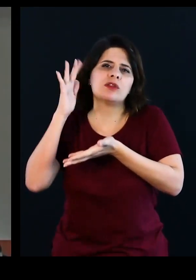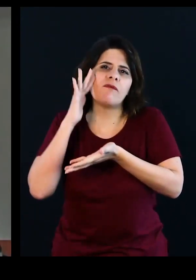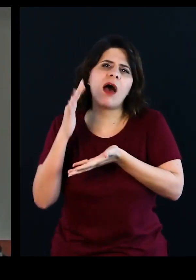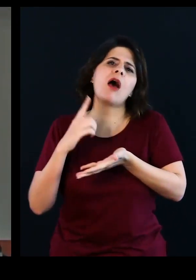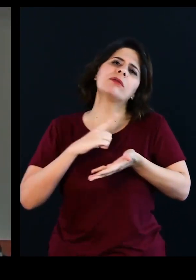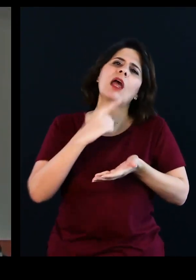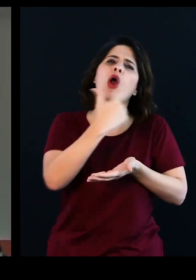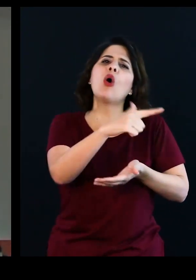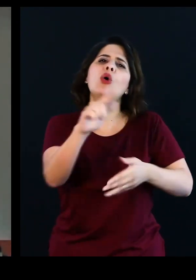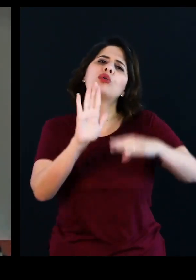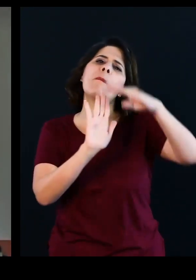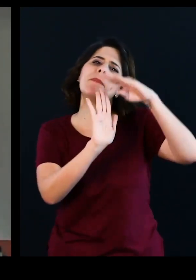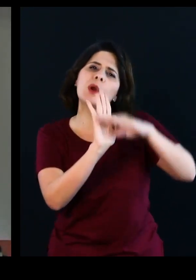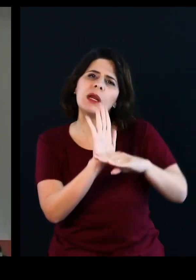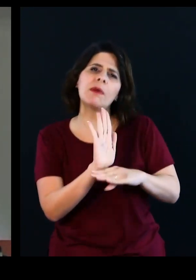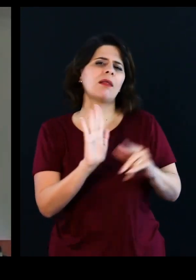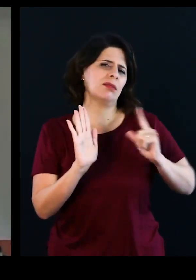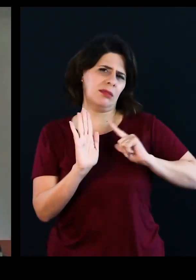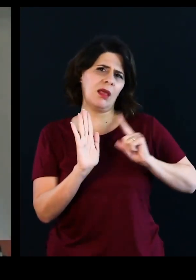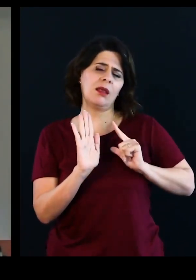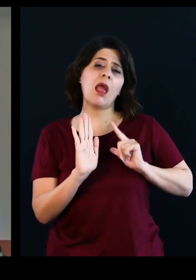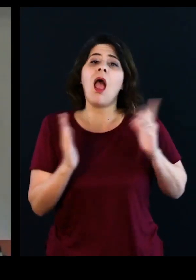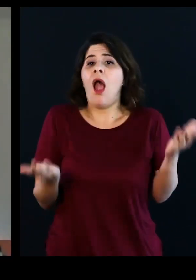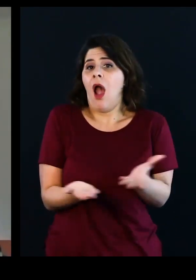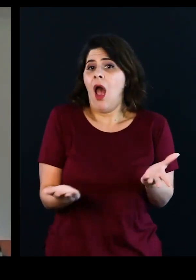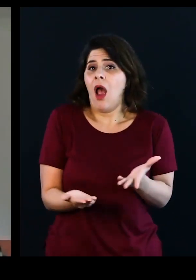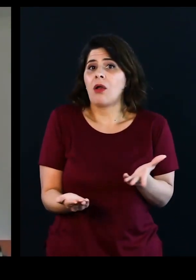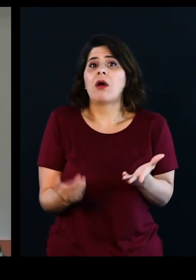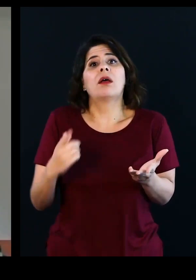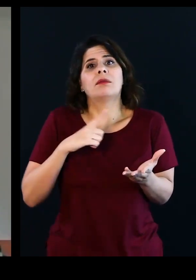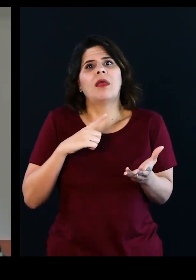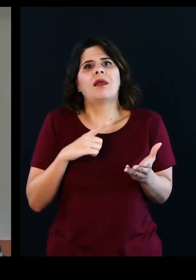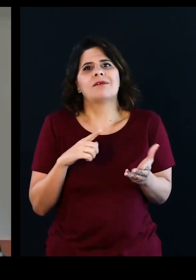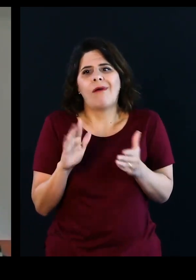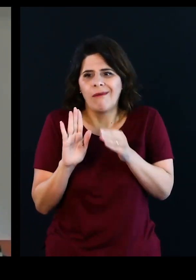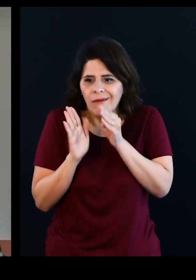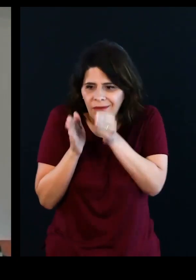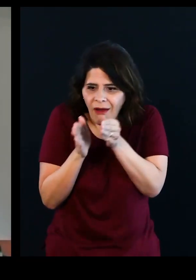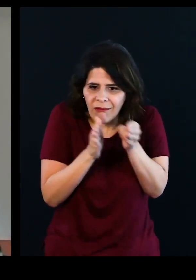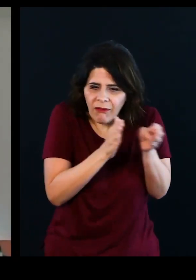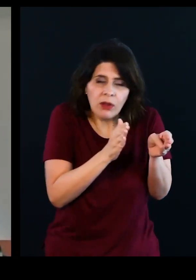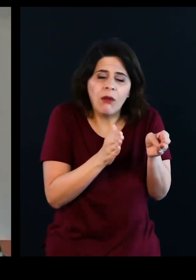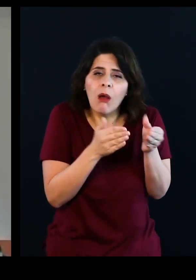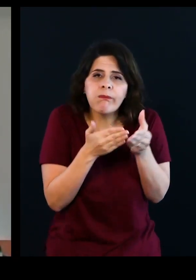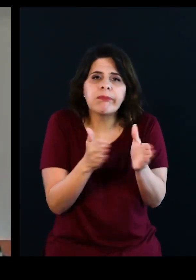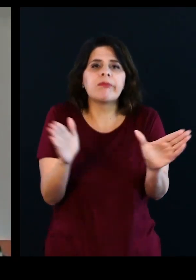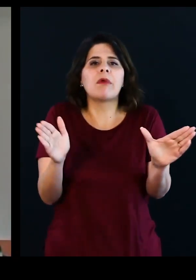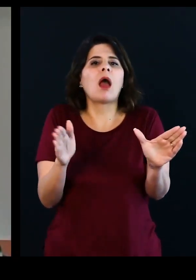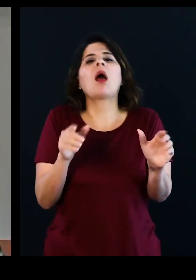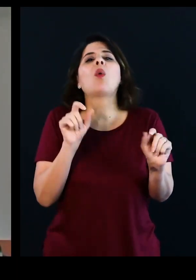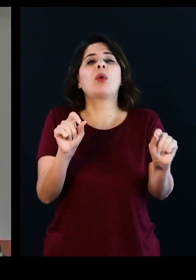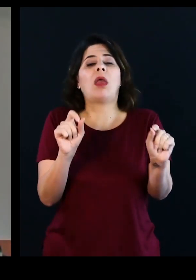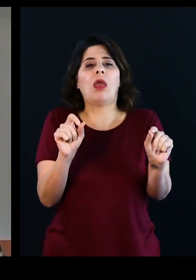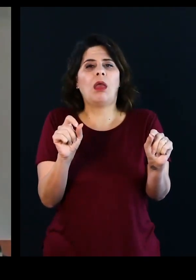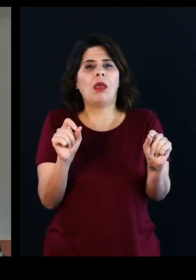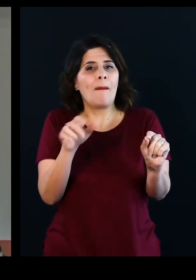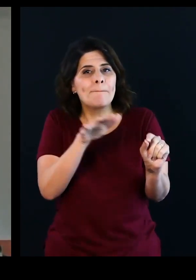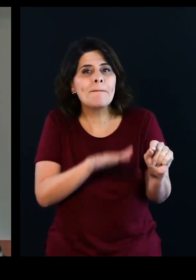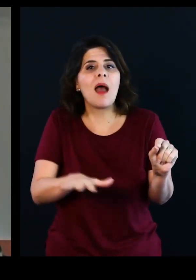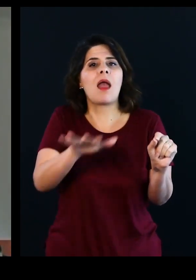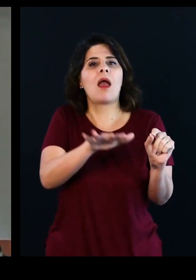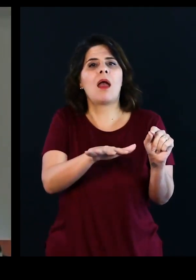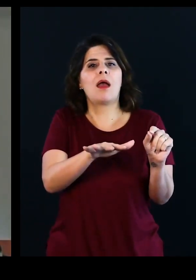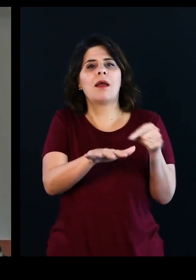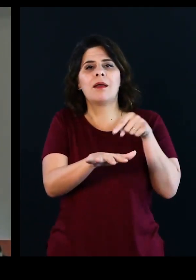programas audiovisuais, e hoje tem um espectro maior, tem uma atividade grande. Uma das causas que a